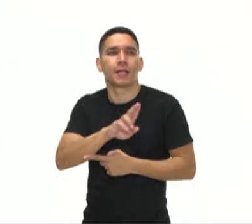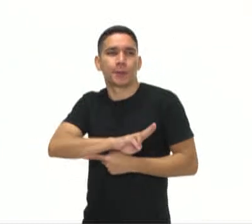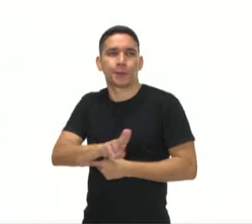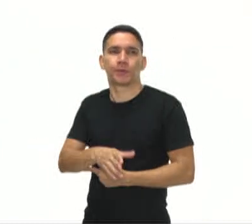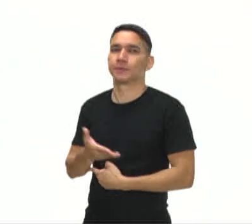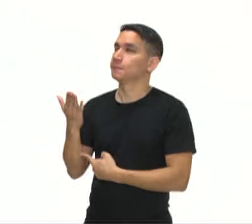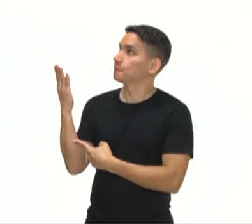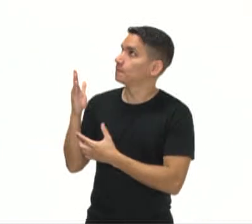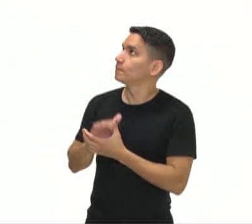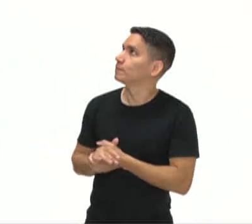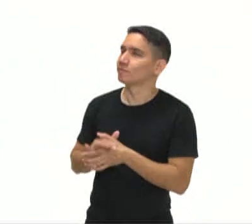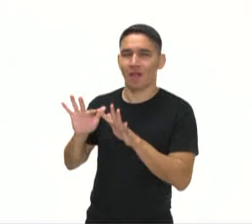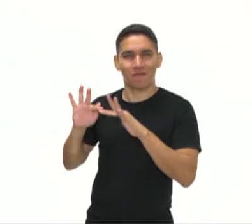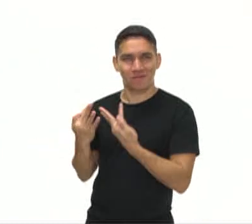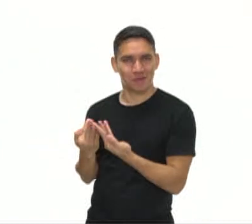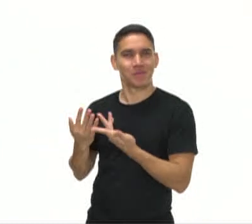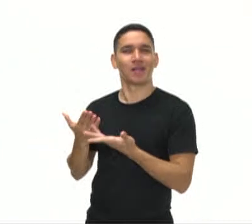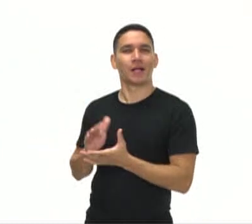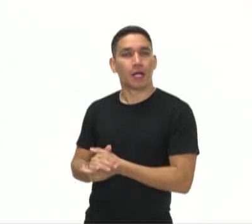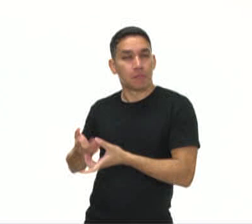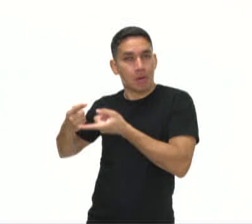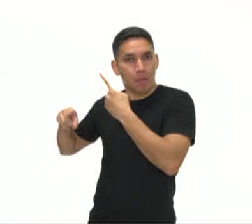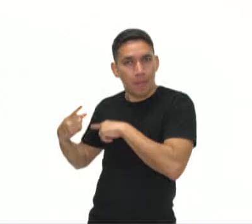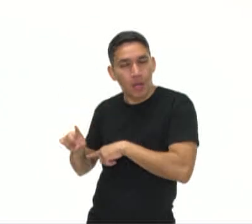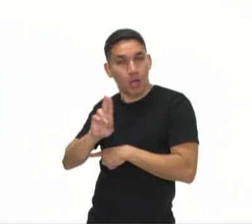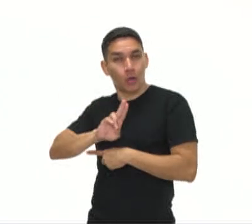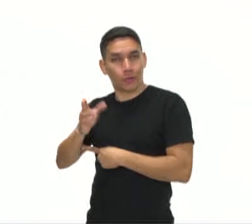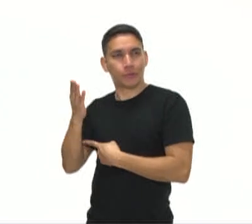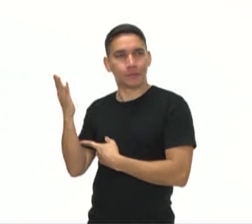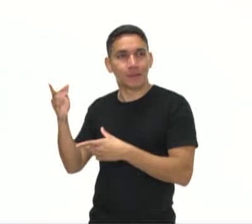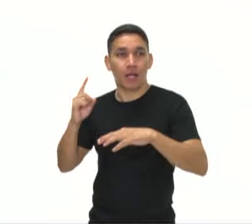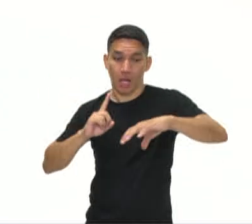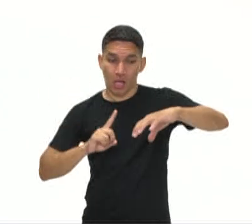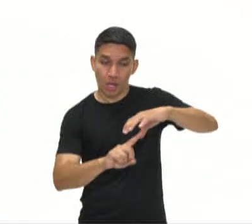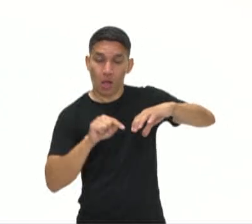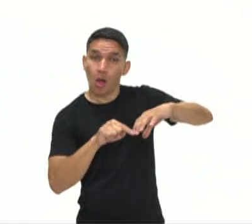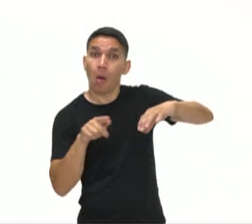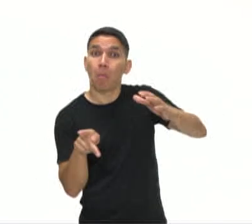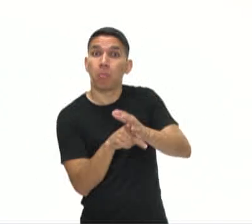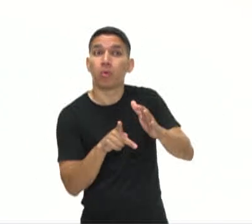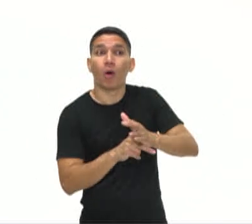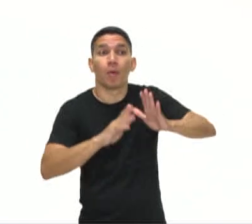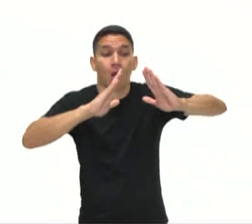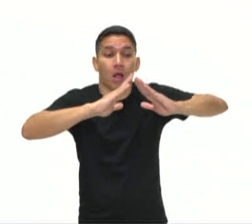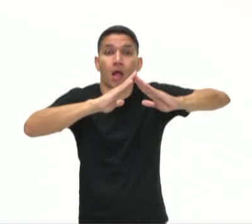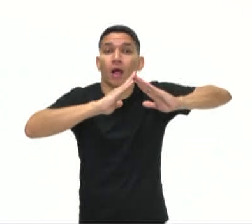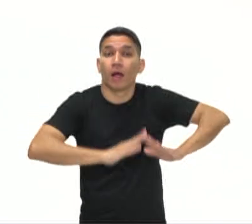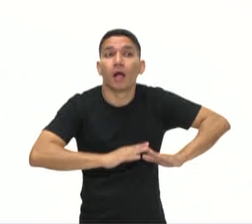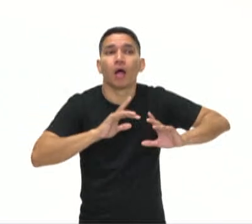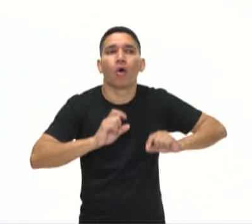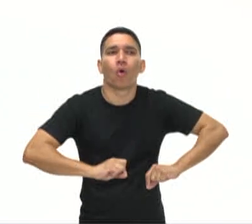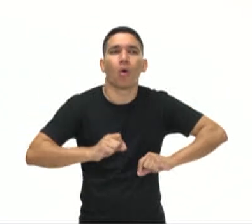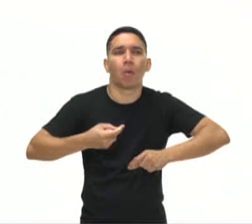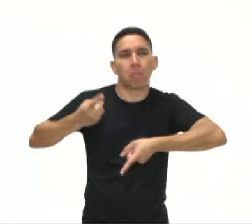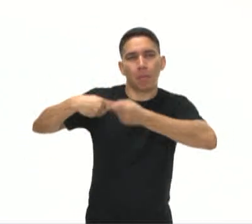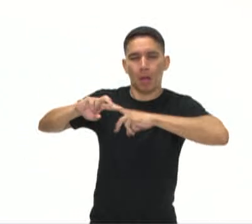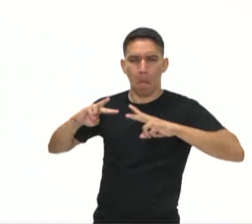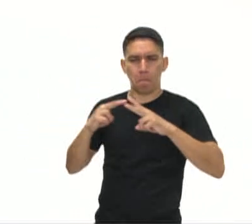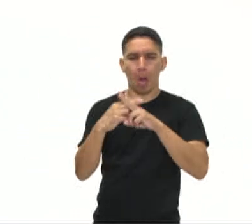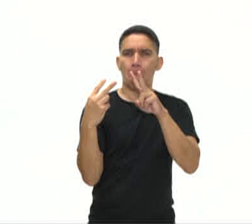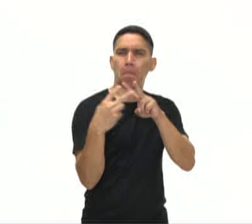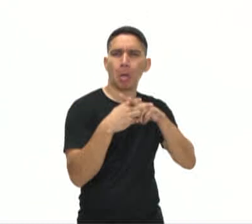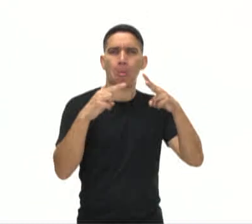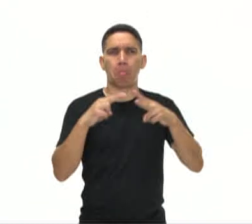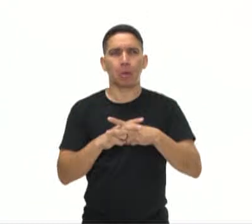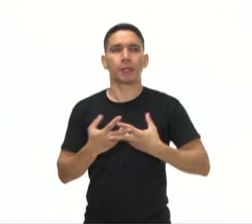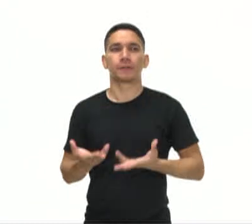da família Arawak, esta gruta seria o lar ancestral do guerreiro Camacuaca. O nome